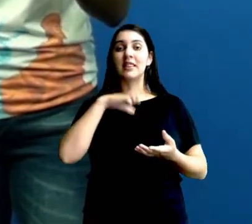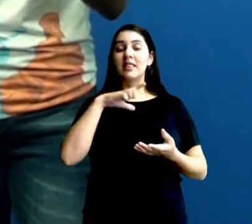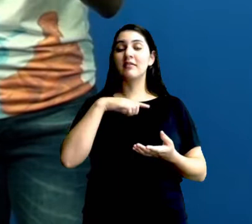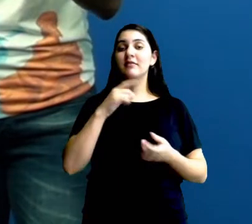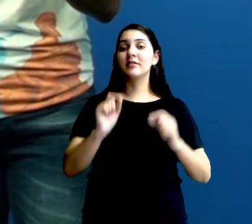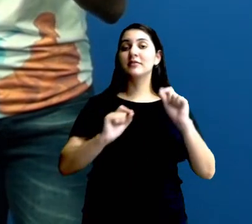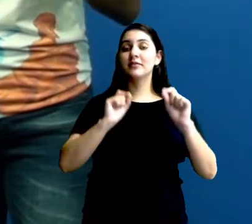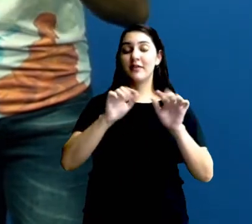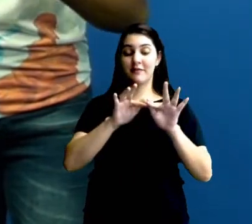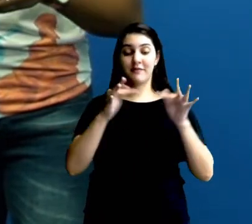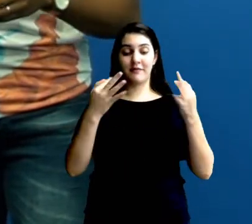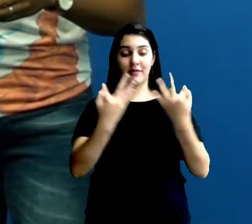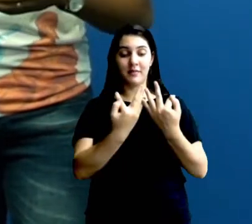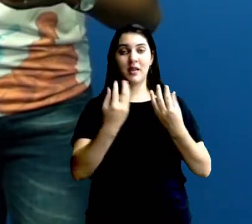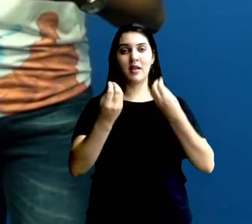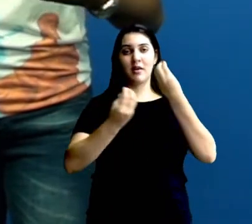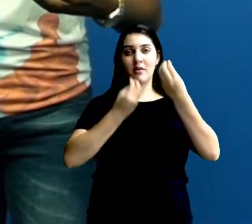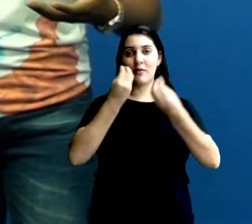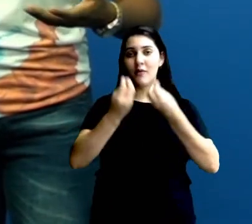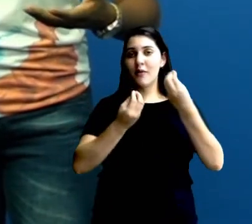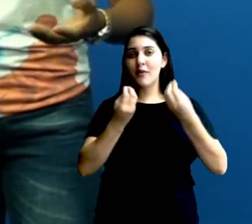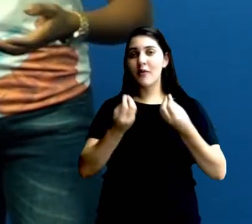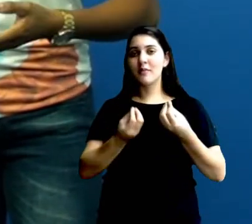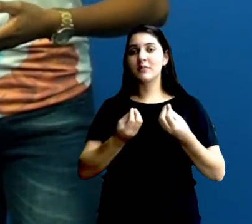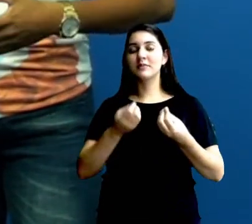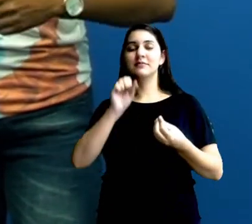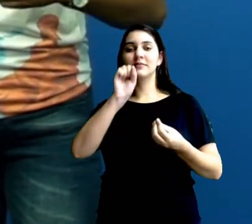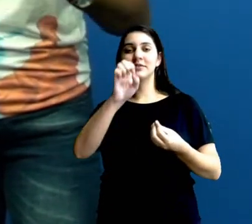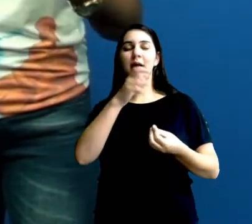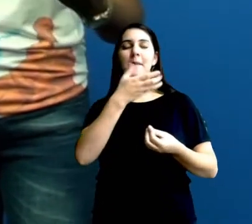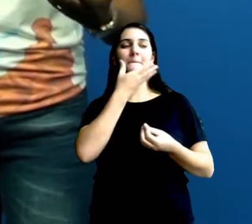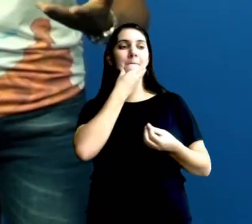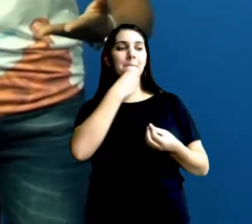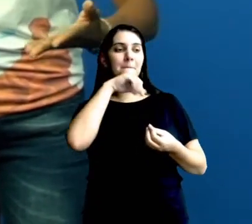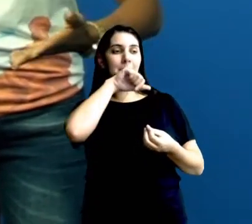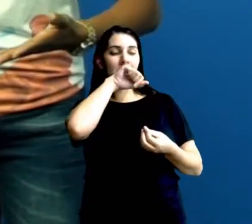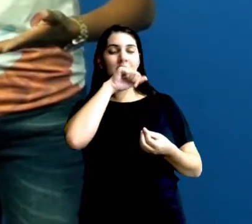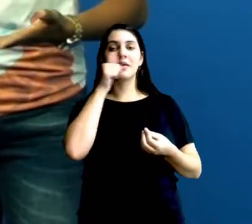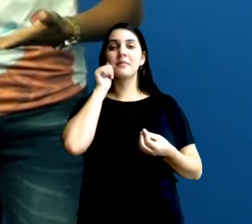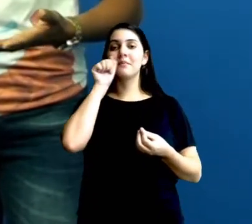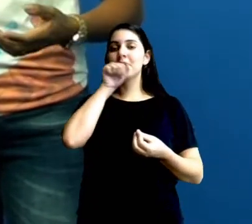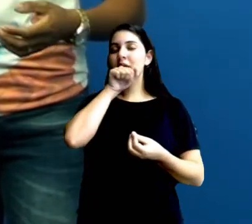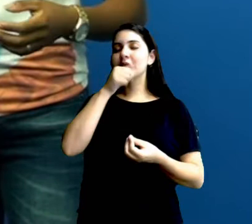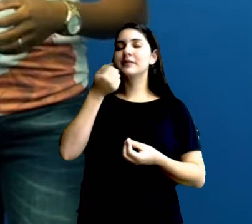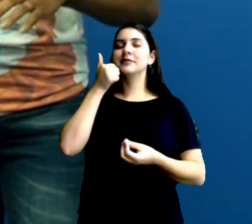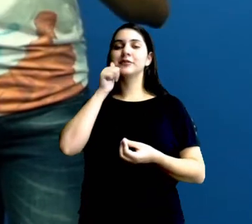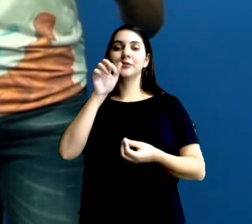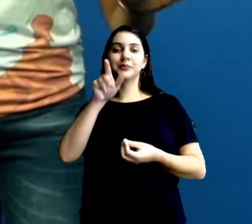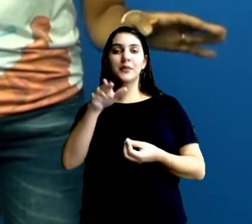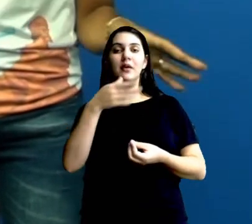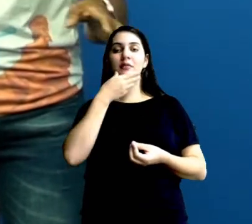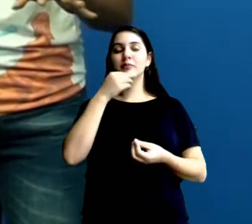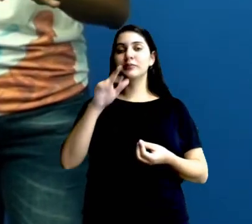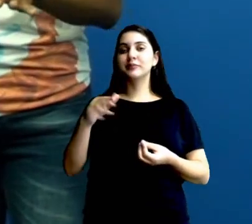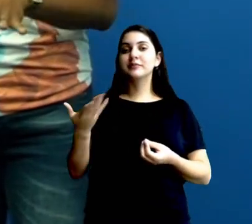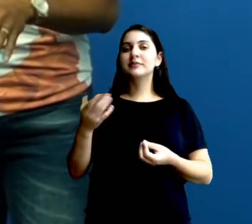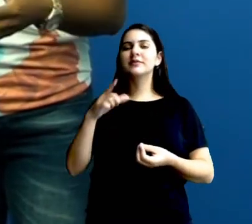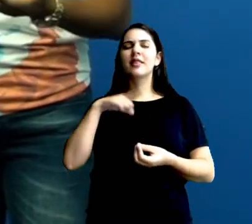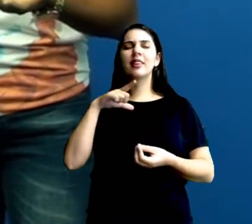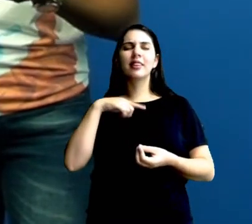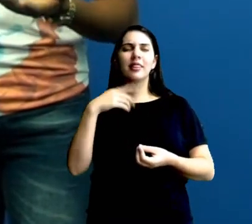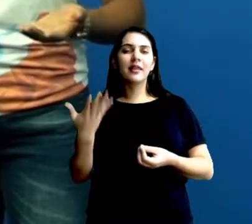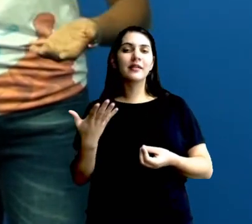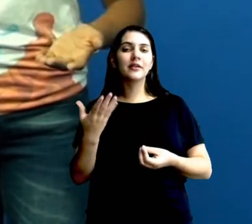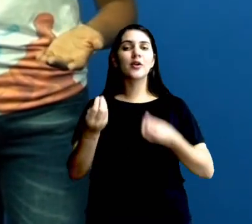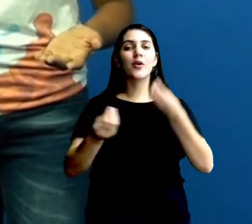a ver com família? Como é que você vai dizer se você é pai, se você é mãe, se você é irmão, se você tem irmãos, se tem